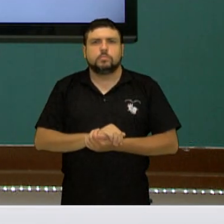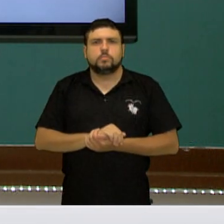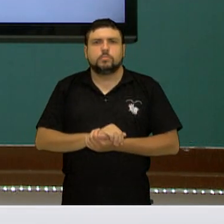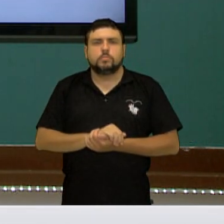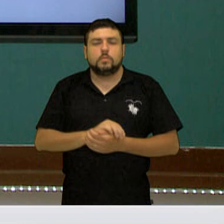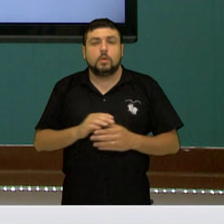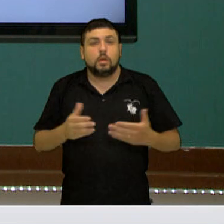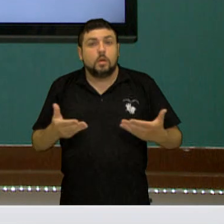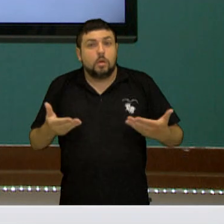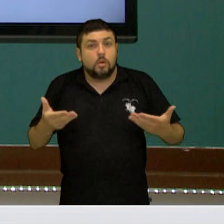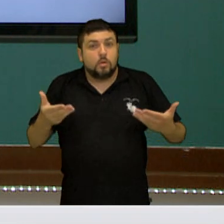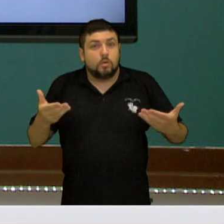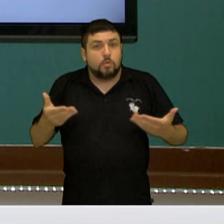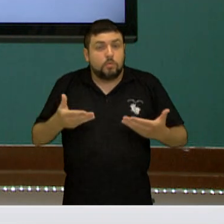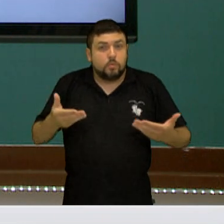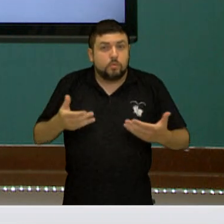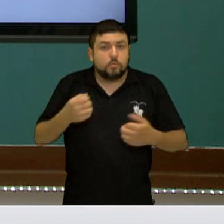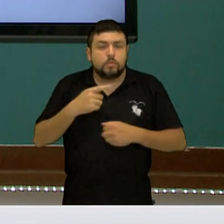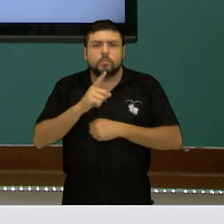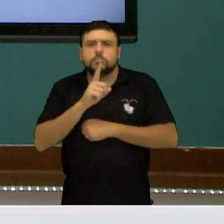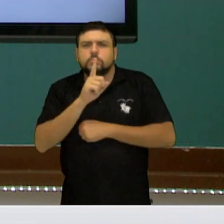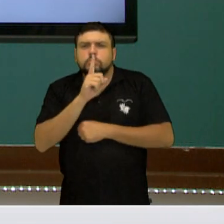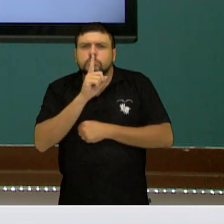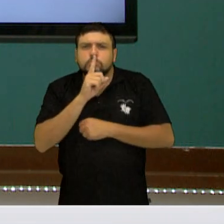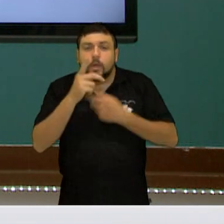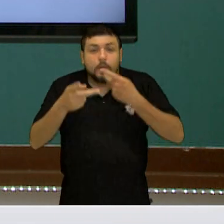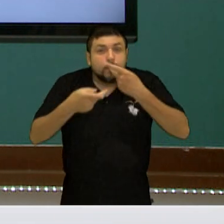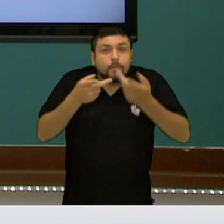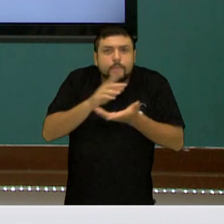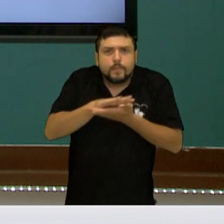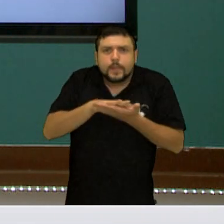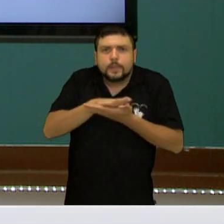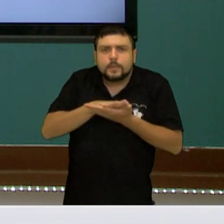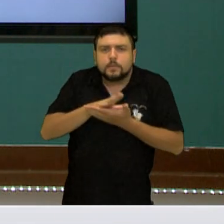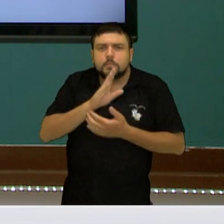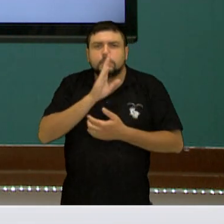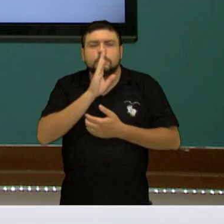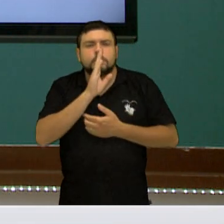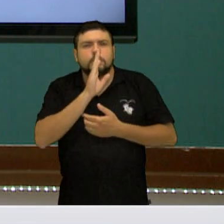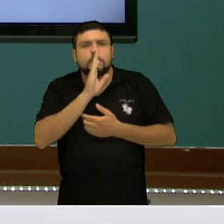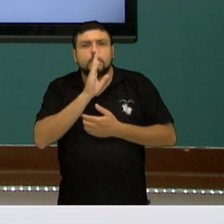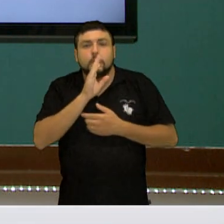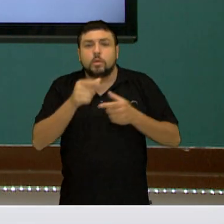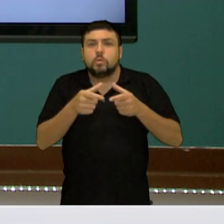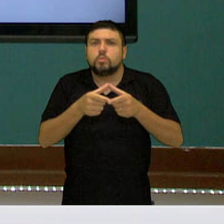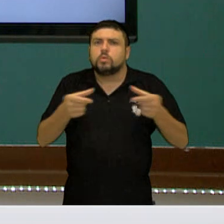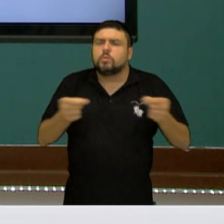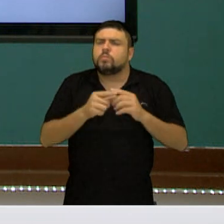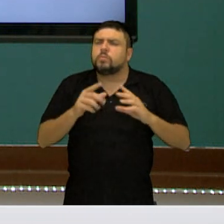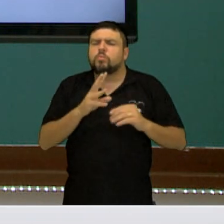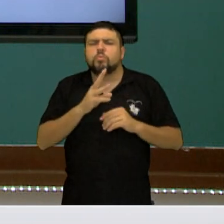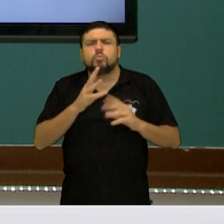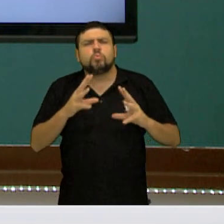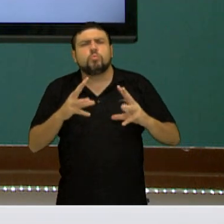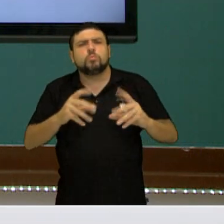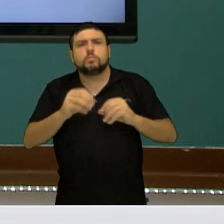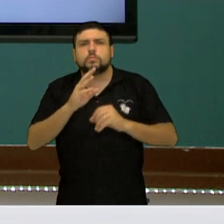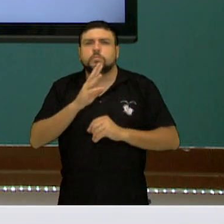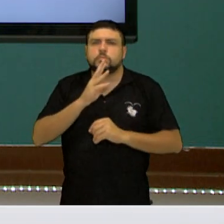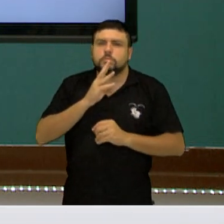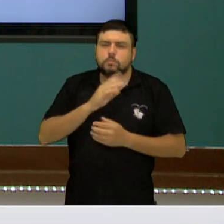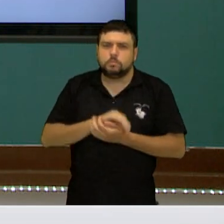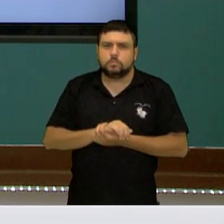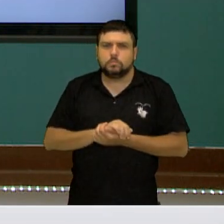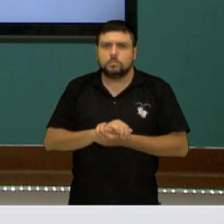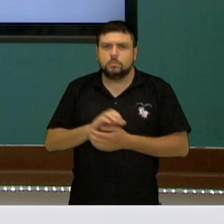hoje a saudação não verbal mais amplamente conhecida do Japão. Uma reverência, o gesto de deferência, iniciada como um